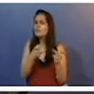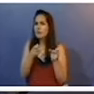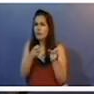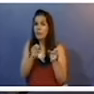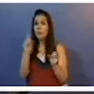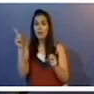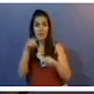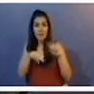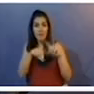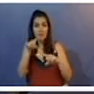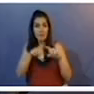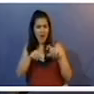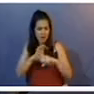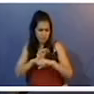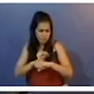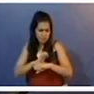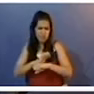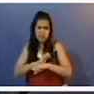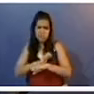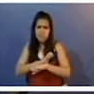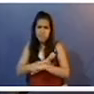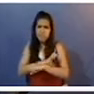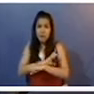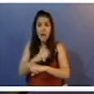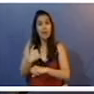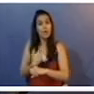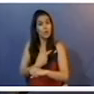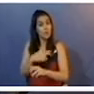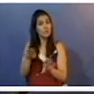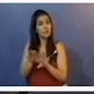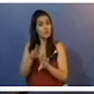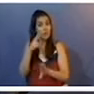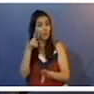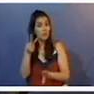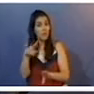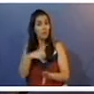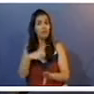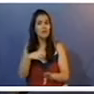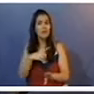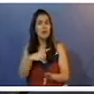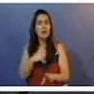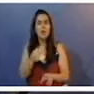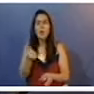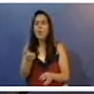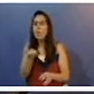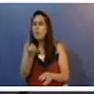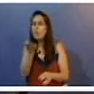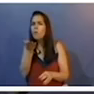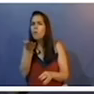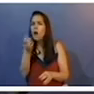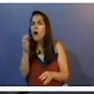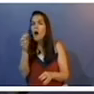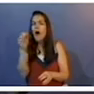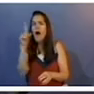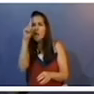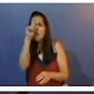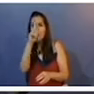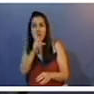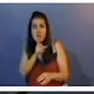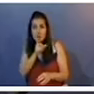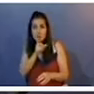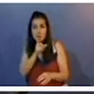fica corroído. E também podemos observar a presença de um pozinho amarelo, que é a